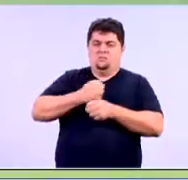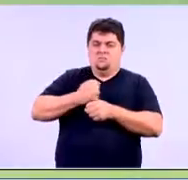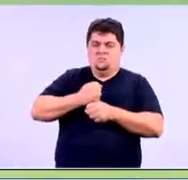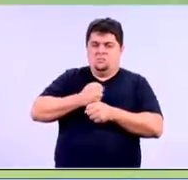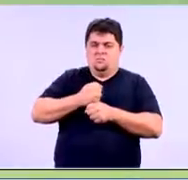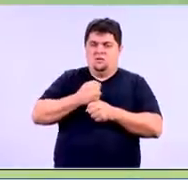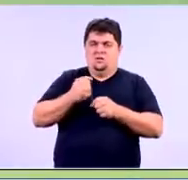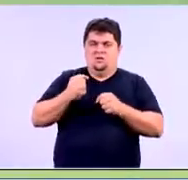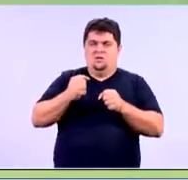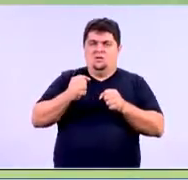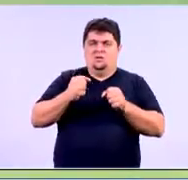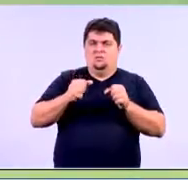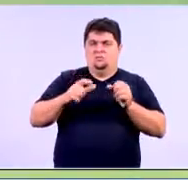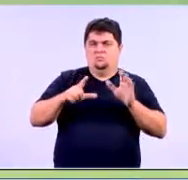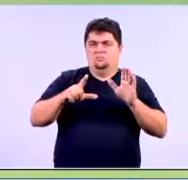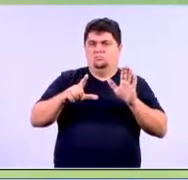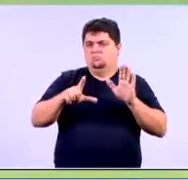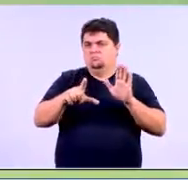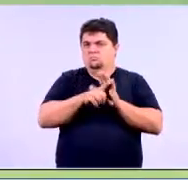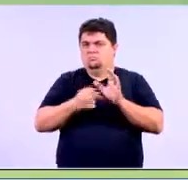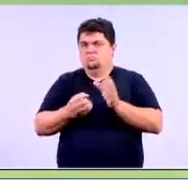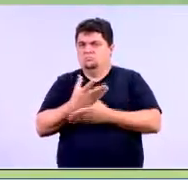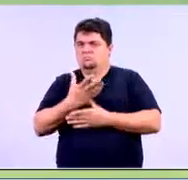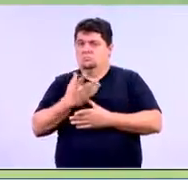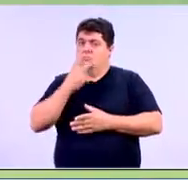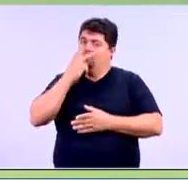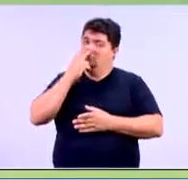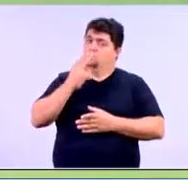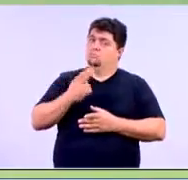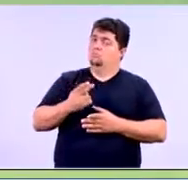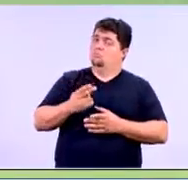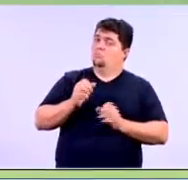haja sido publicada. Bom, parece que